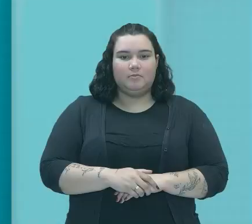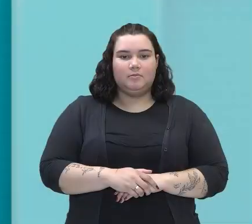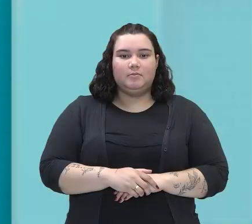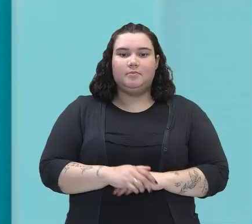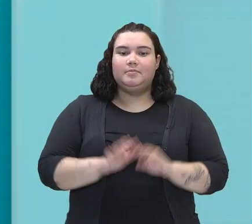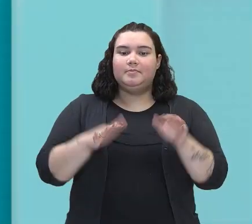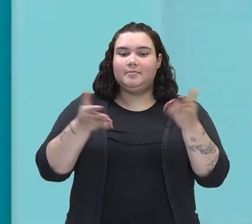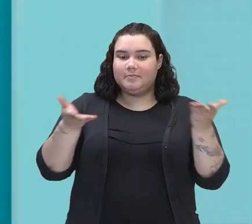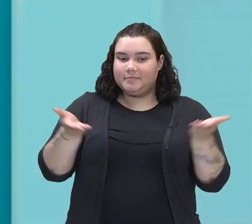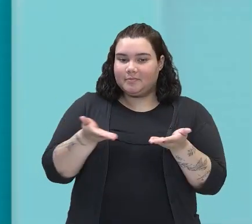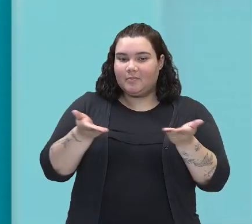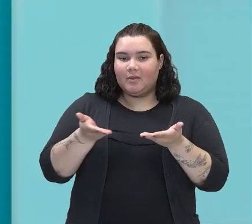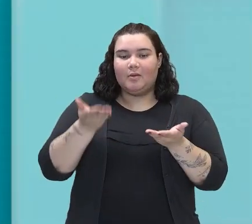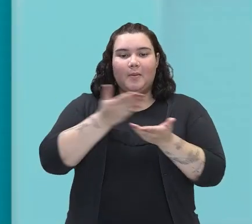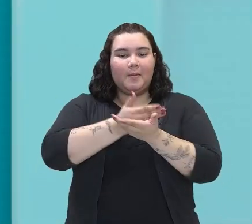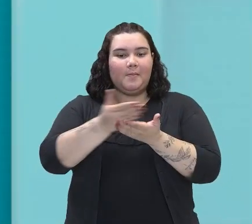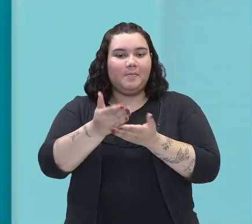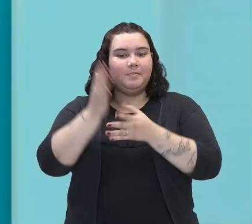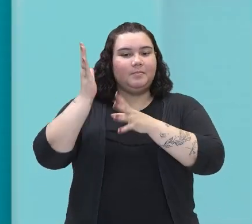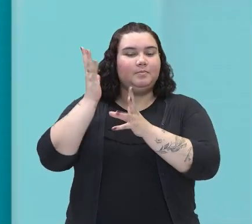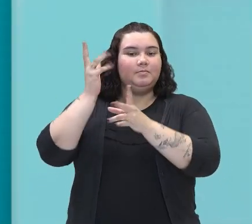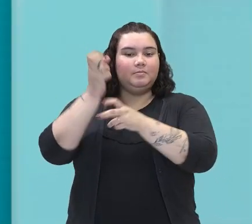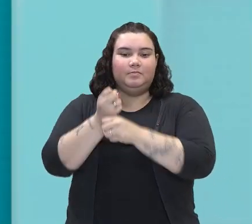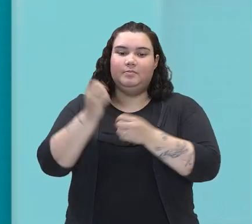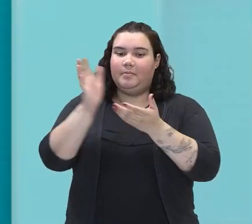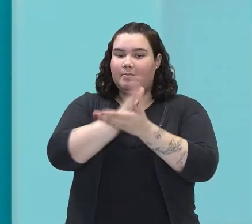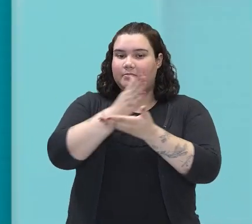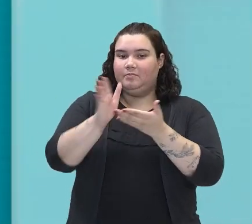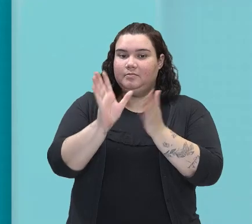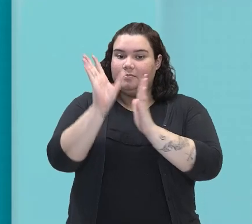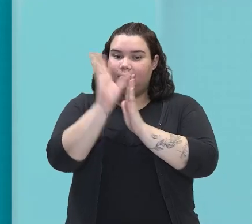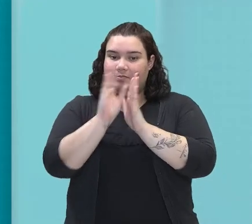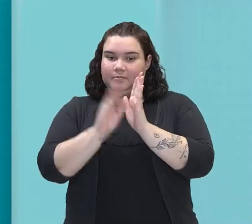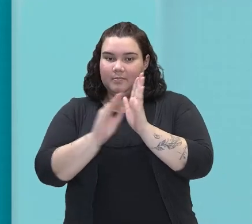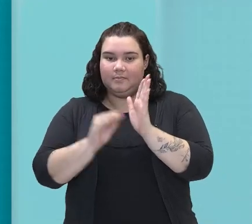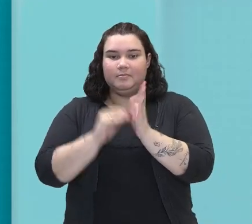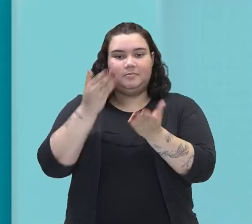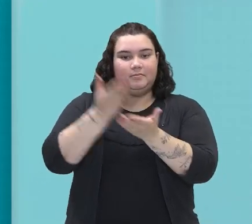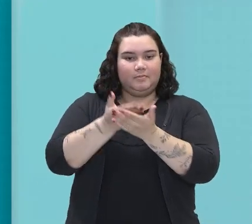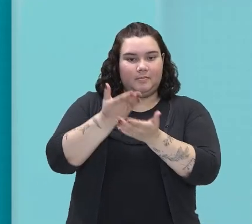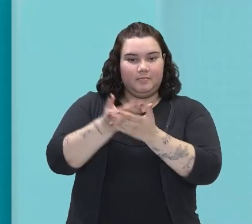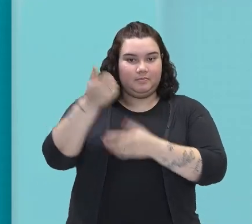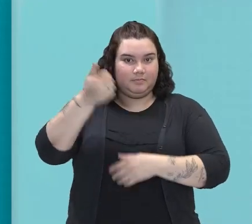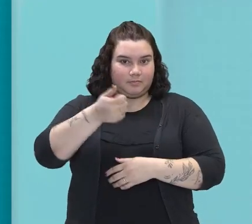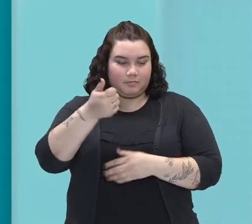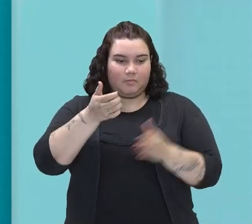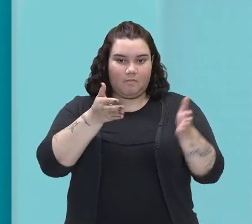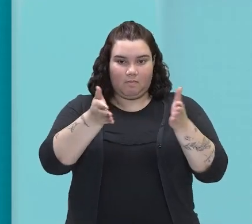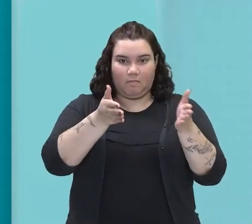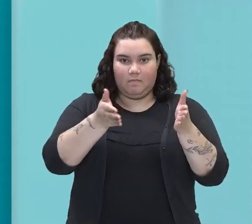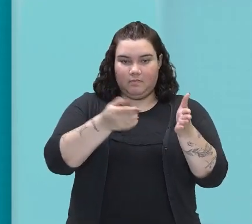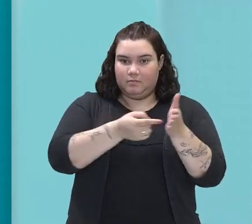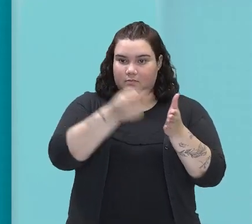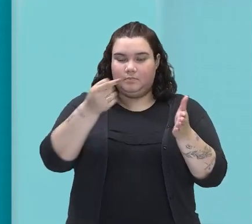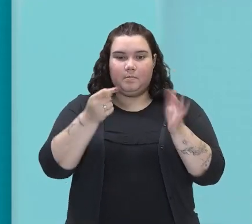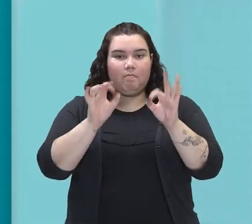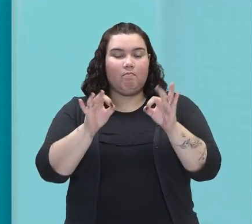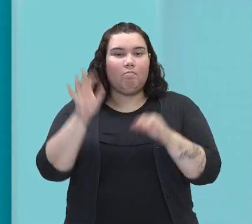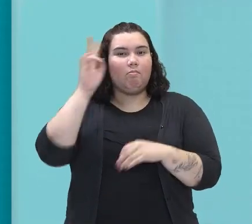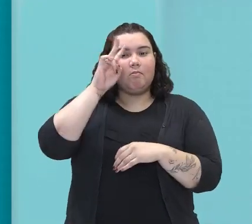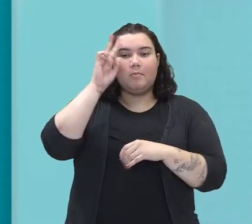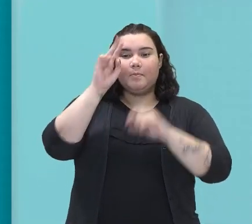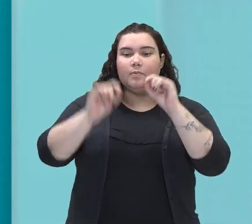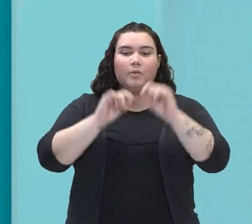Nós vamos agora começar a revisitar alguns dos conteúdos que nós vimos durante a nossa primeira unidade, certo? Vamos começar